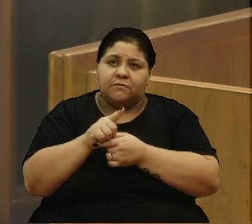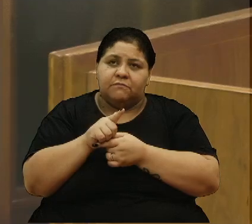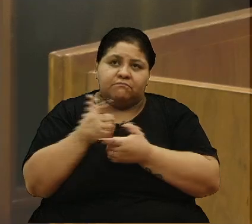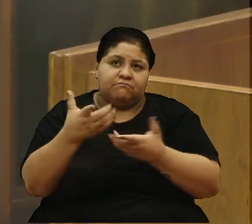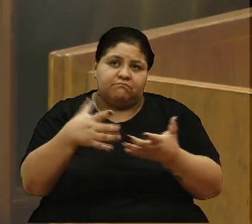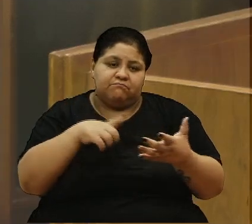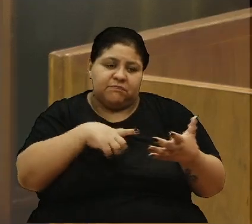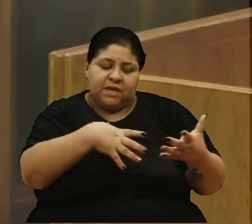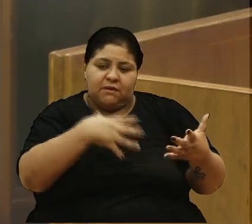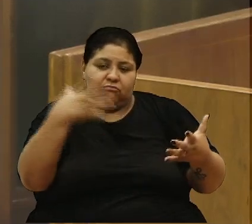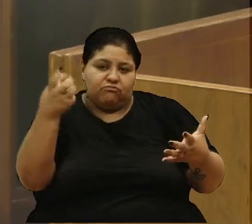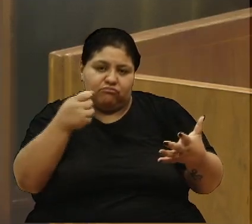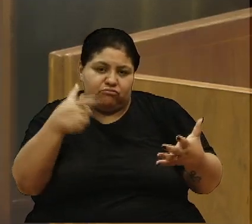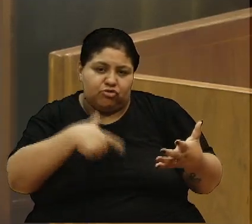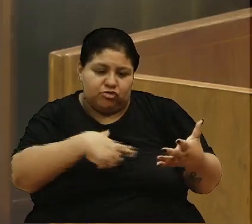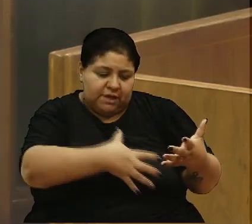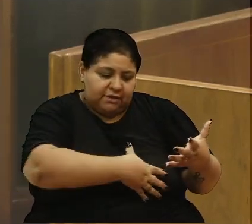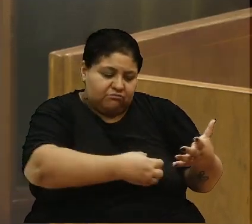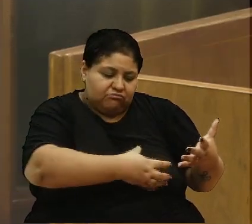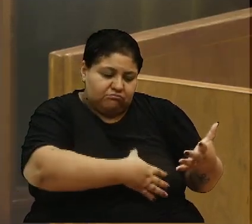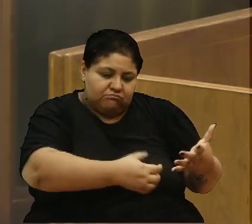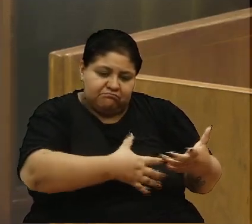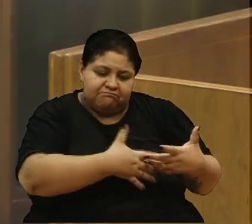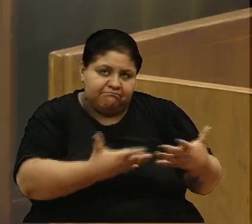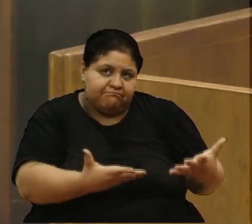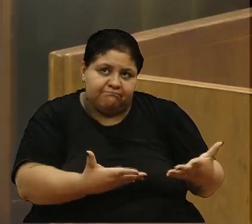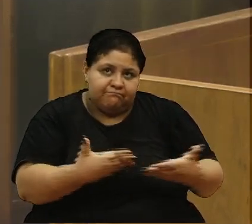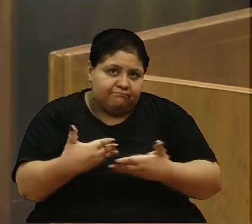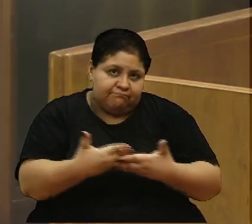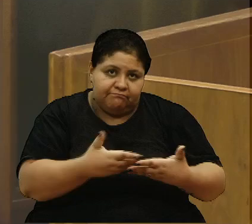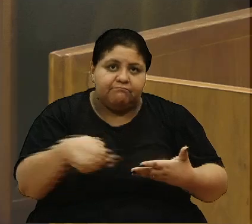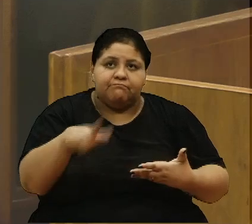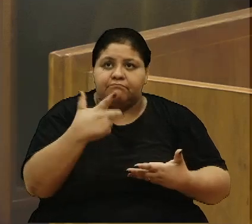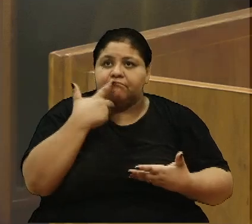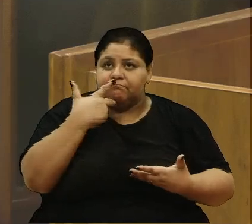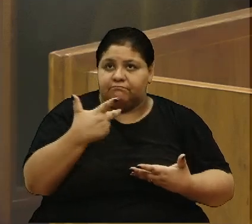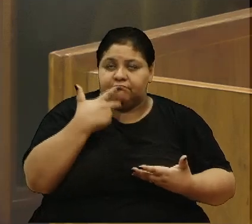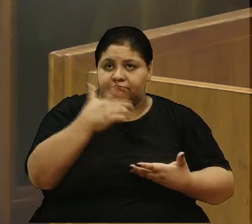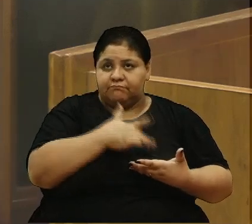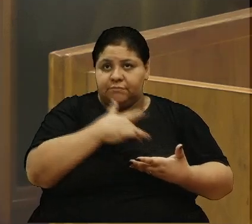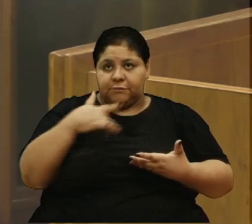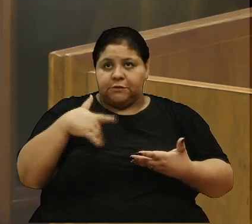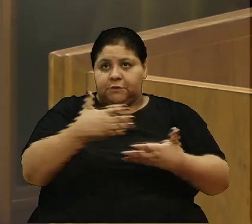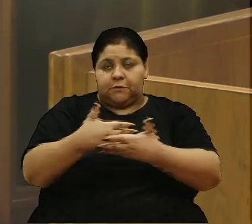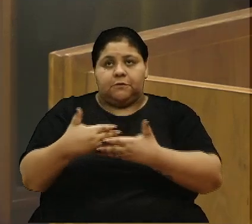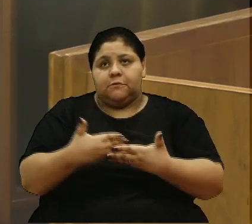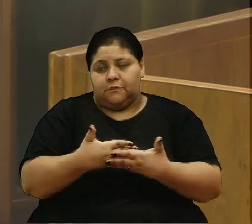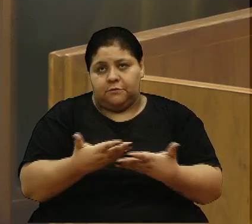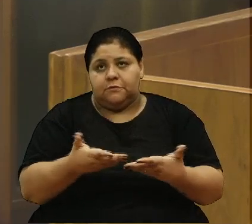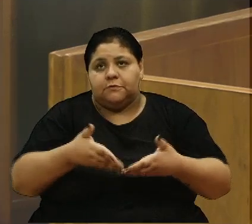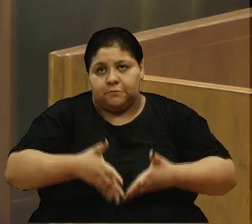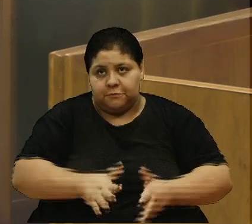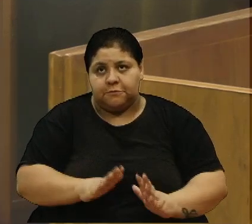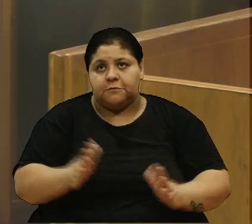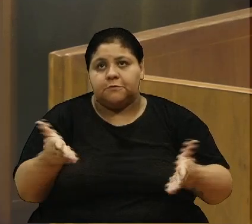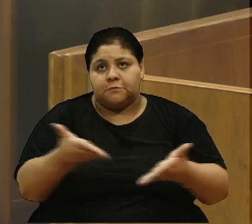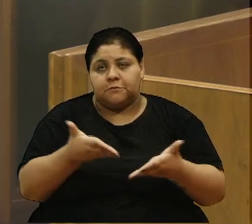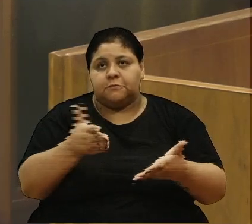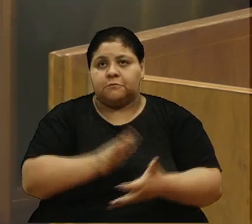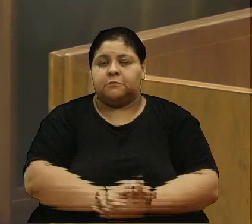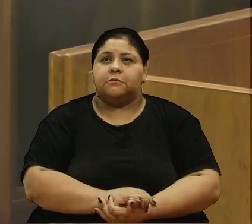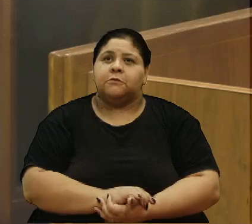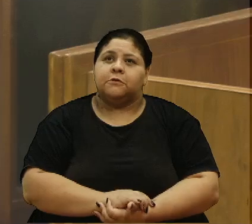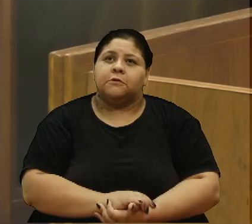tem o leite, não consegue tirar o seu leite para... E a gente está falando sobre a saúde desses bebezinhos que estão nascendo aqui. Uma parte,